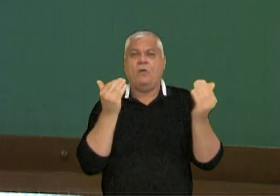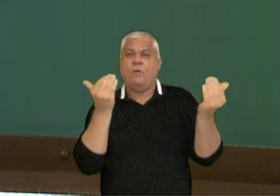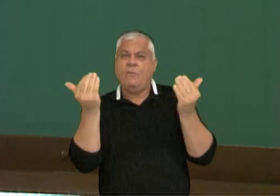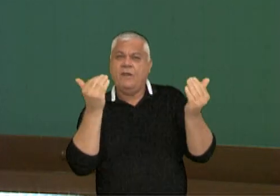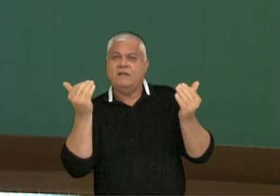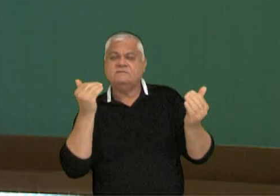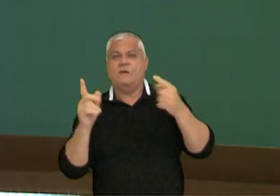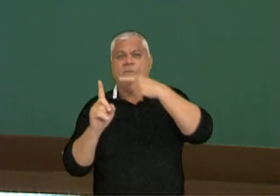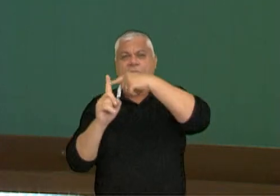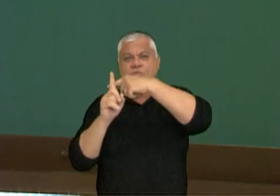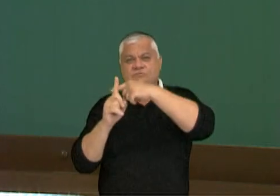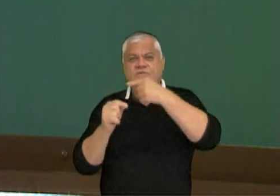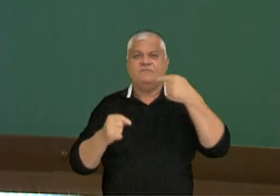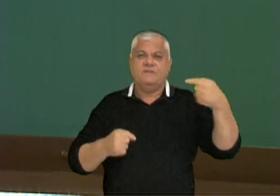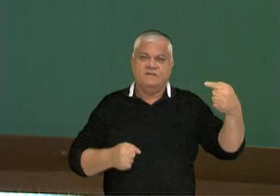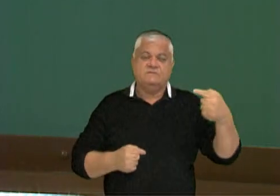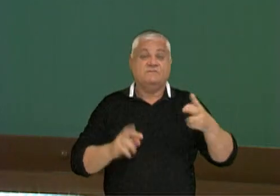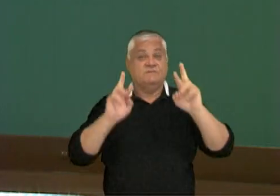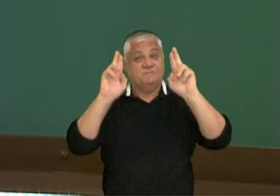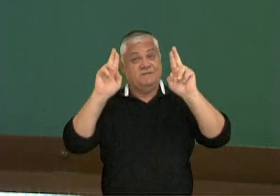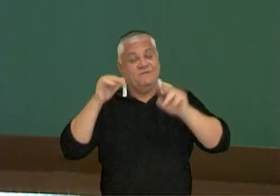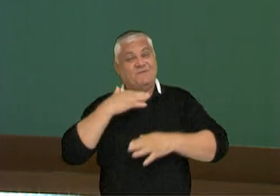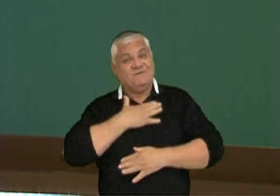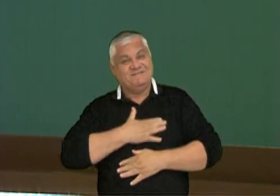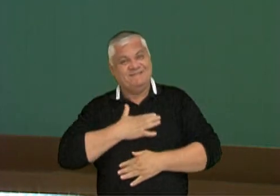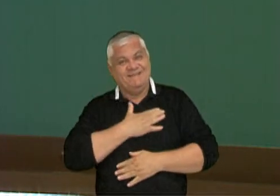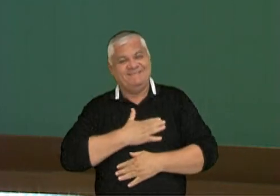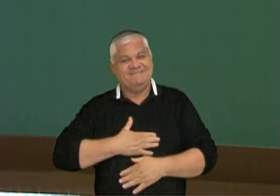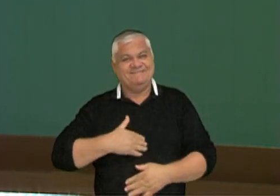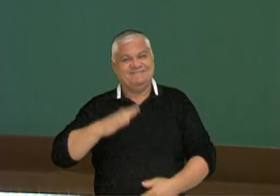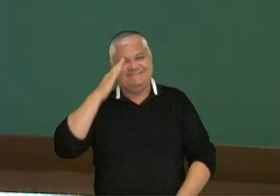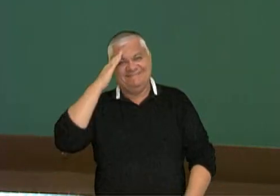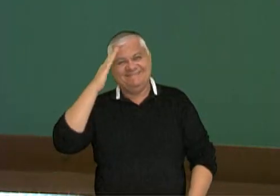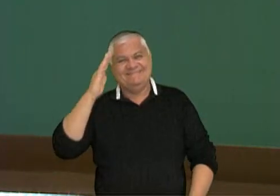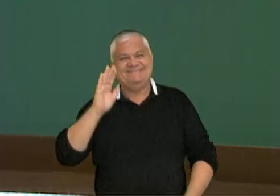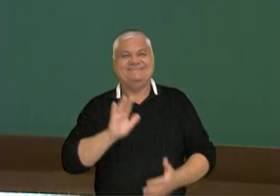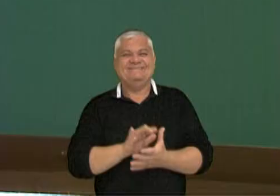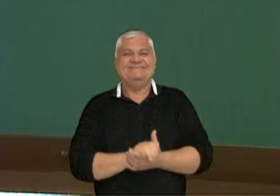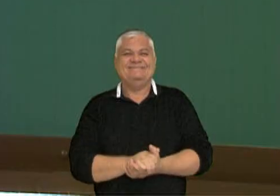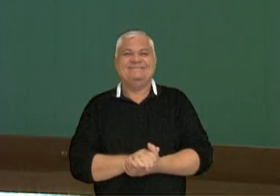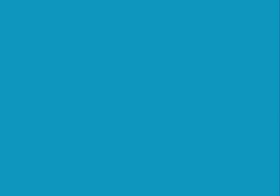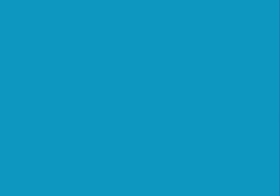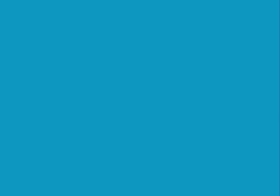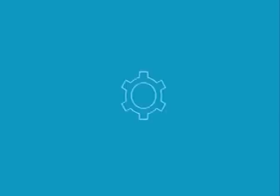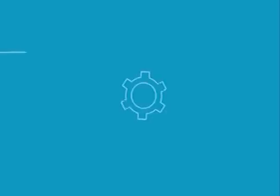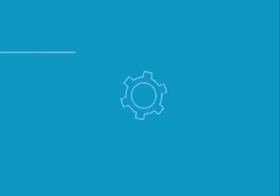comparação desses valores. Eu espero que vocês tenham gostado e até breve!